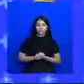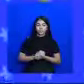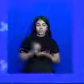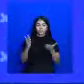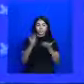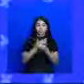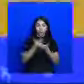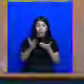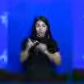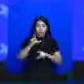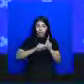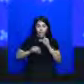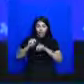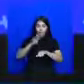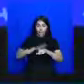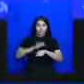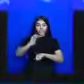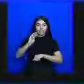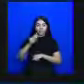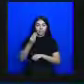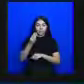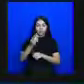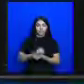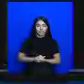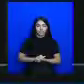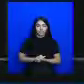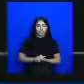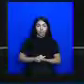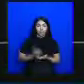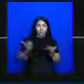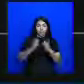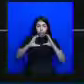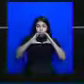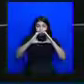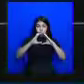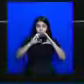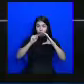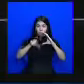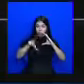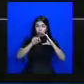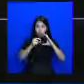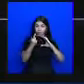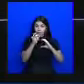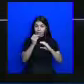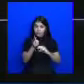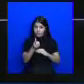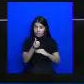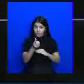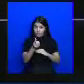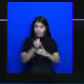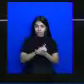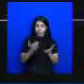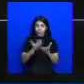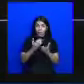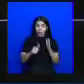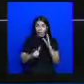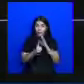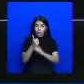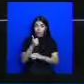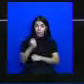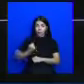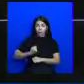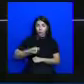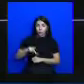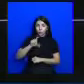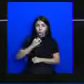Está começando o sorteio da Mais Milionária. Deste globo sortearemos 6 dezenas. Vem chegando o primeiro